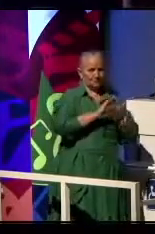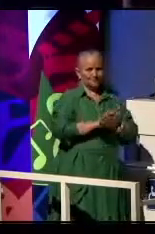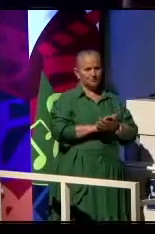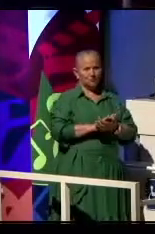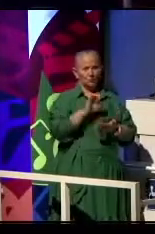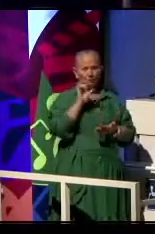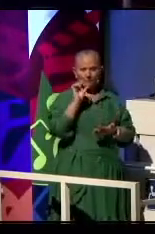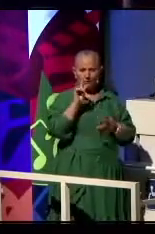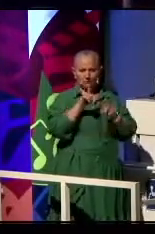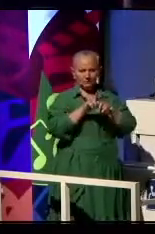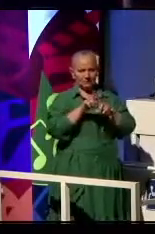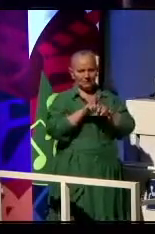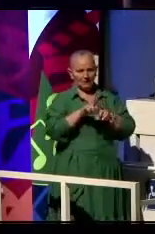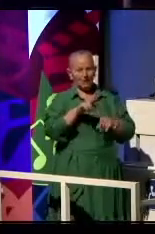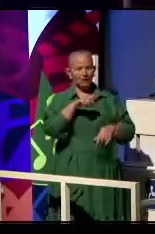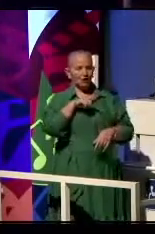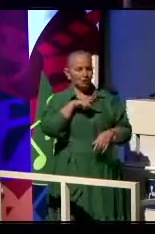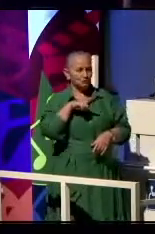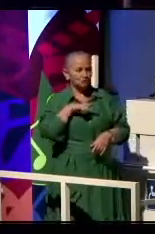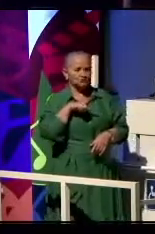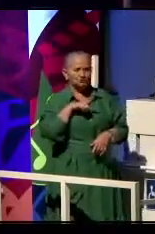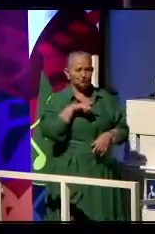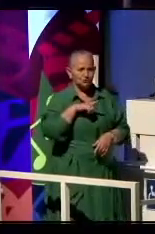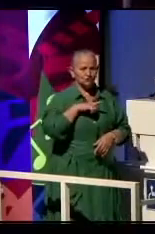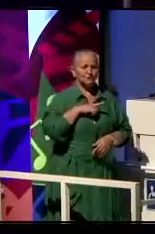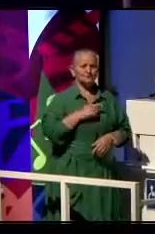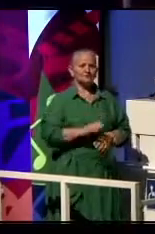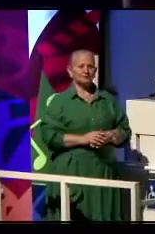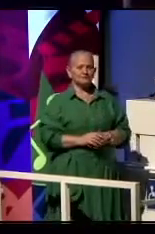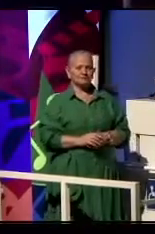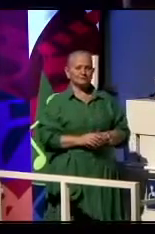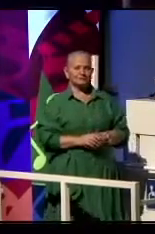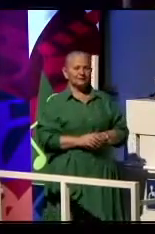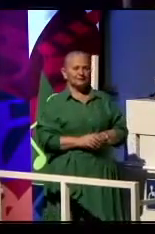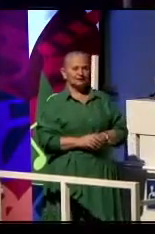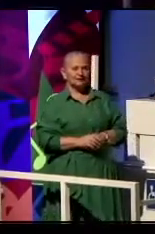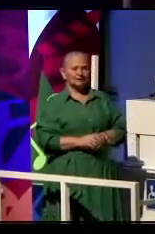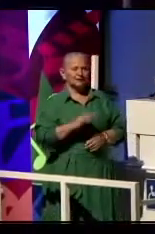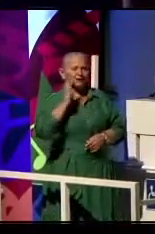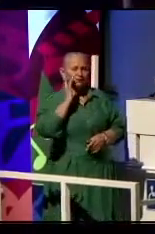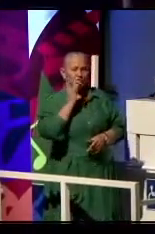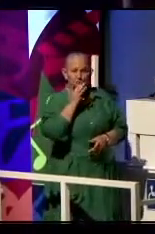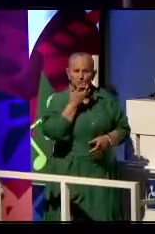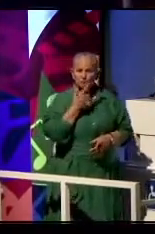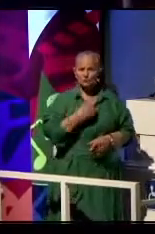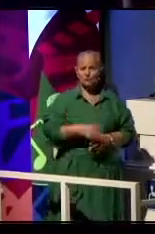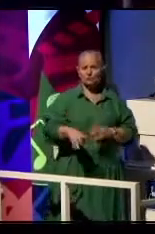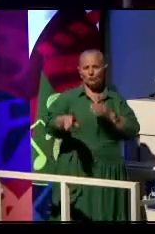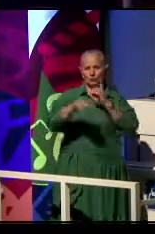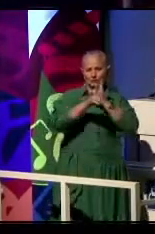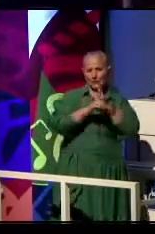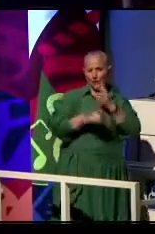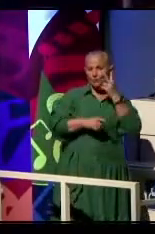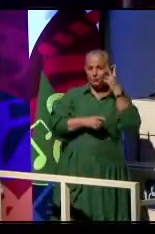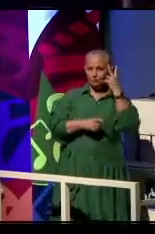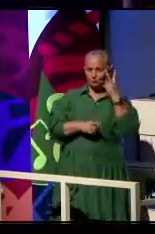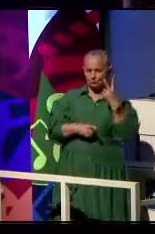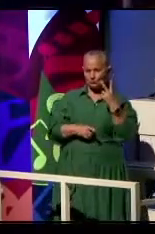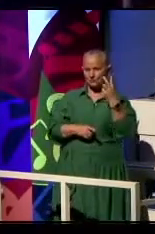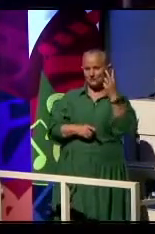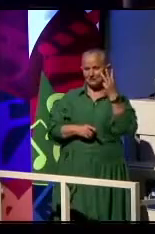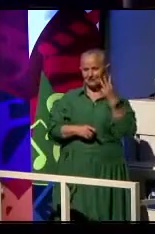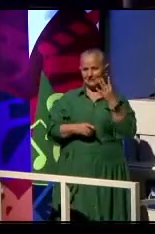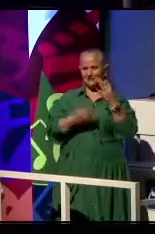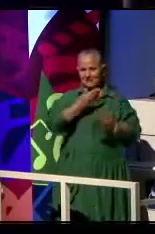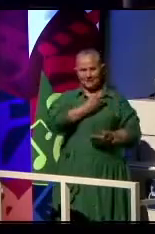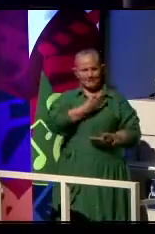eu tive o privilégio de estar com todos os artistas, né, que fizeram parte do Clube da Esquina. Tive também com